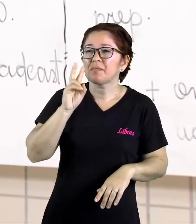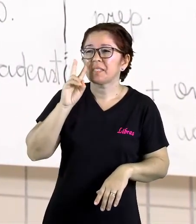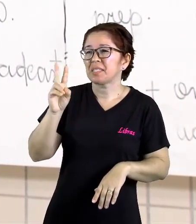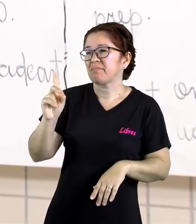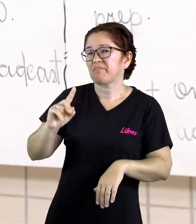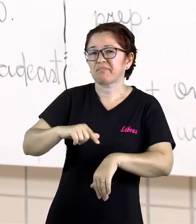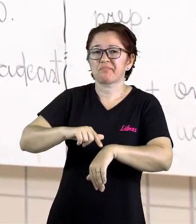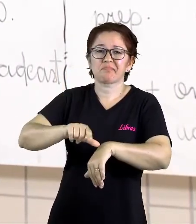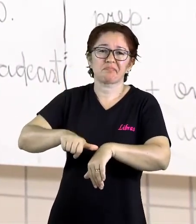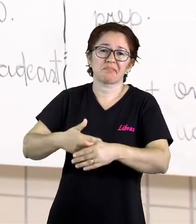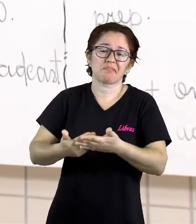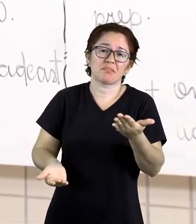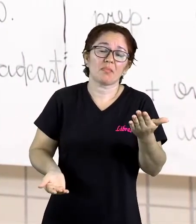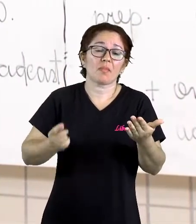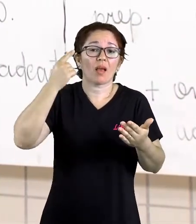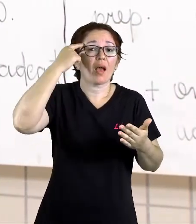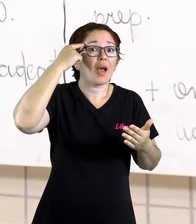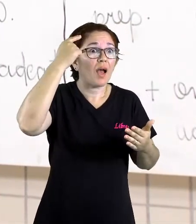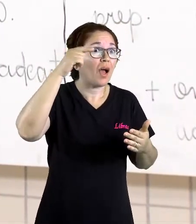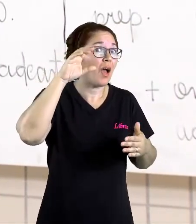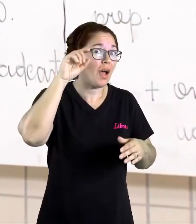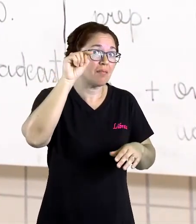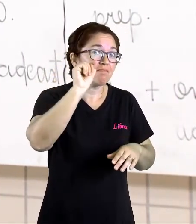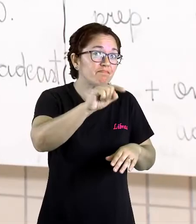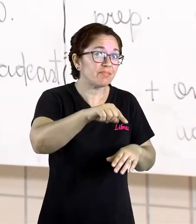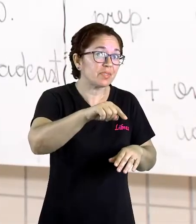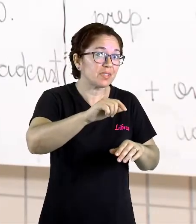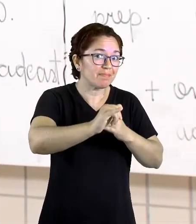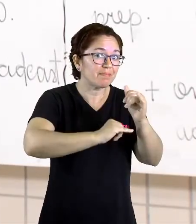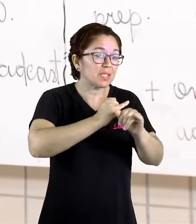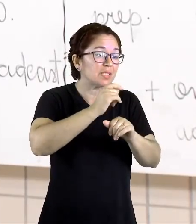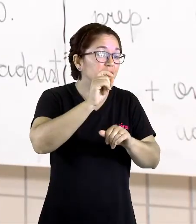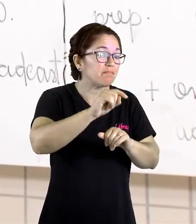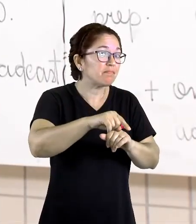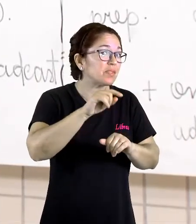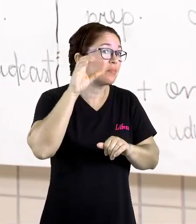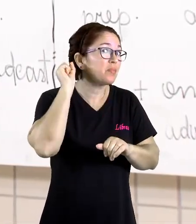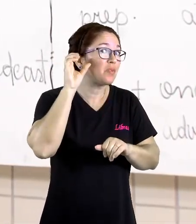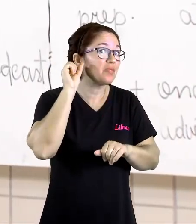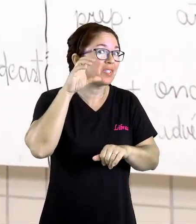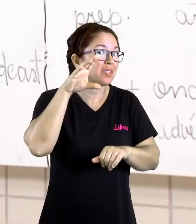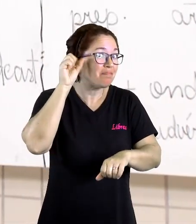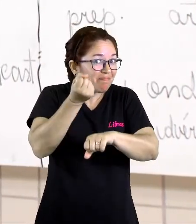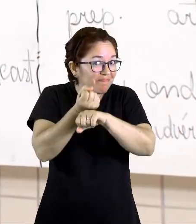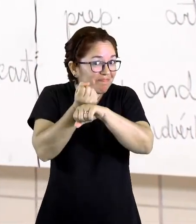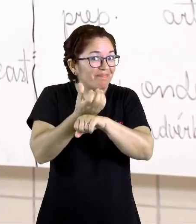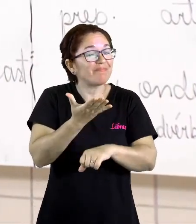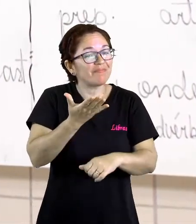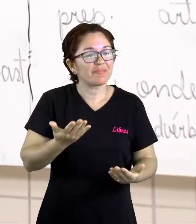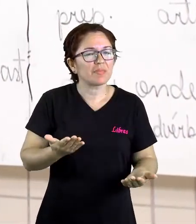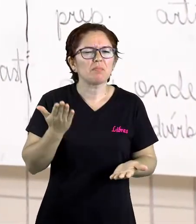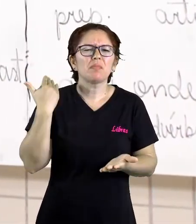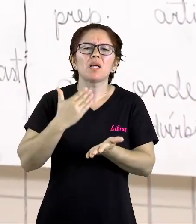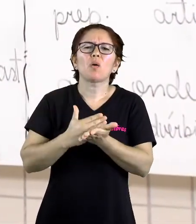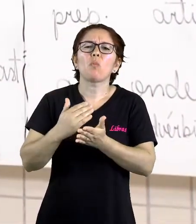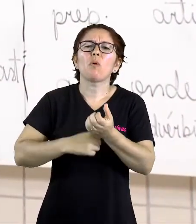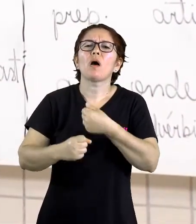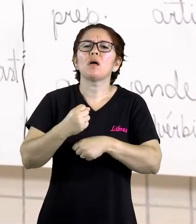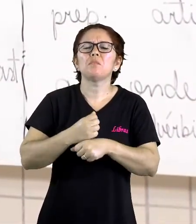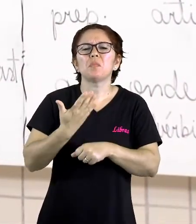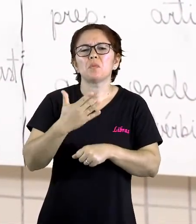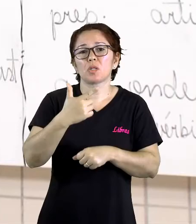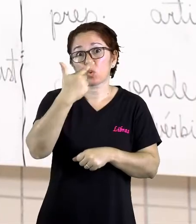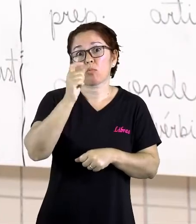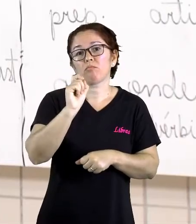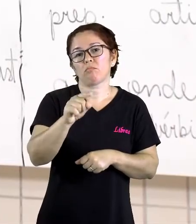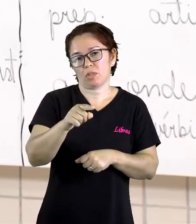vai ficar atualizado dos acontecimentos. Quando que ele surgiu? Meados do ano 2000, então não